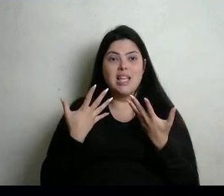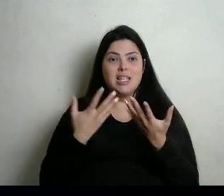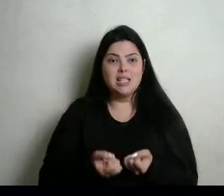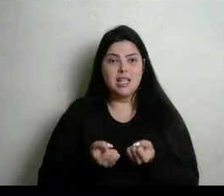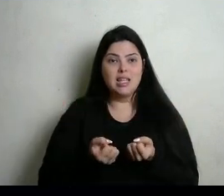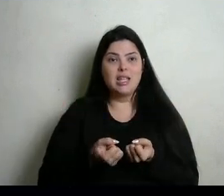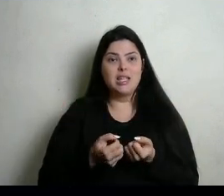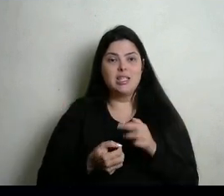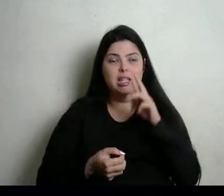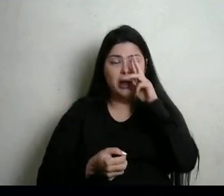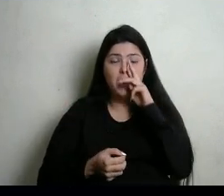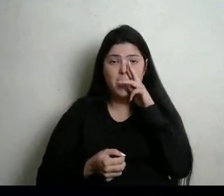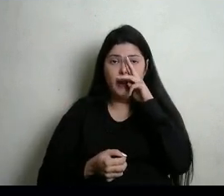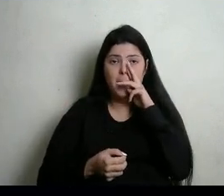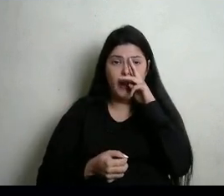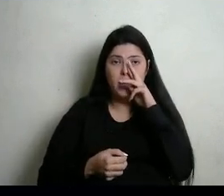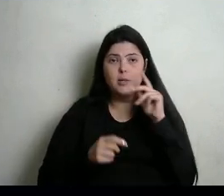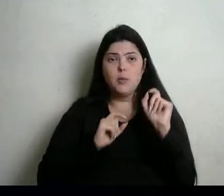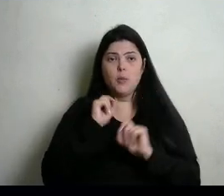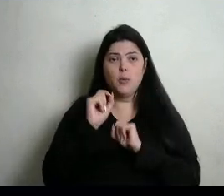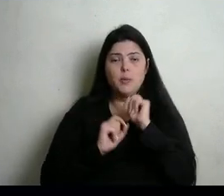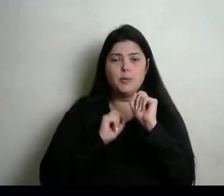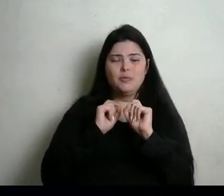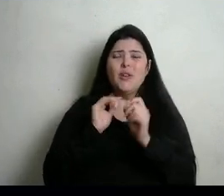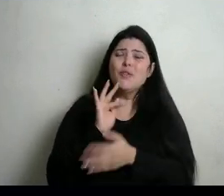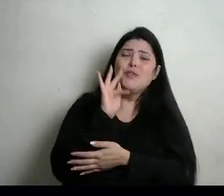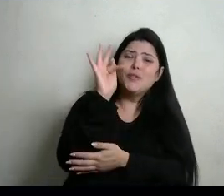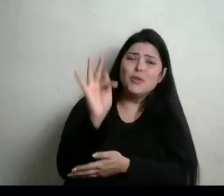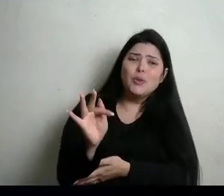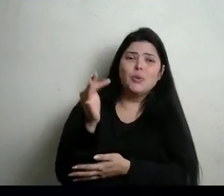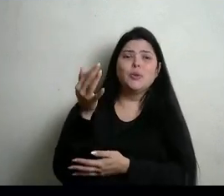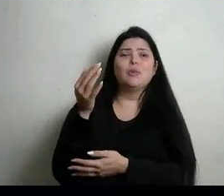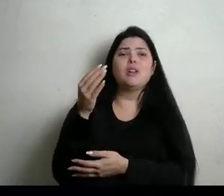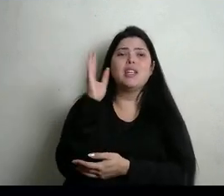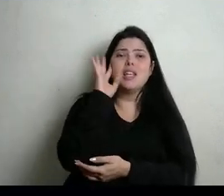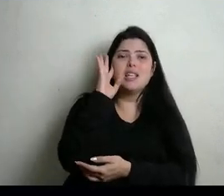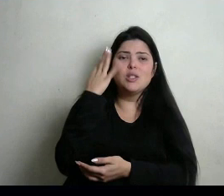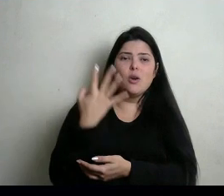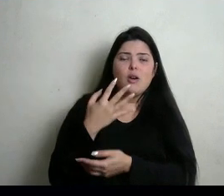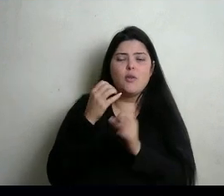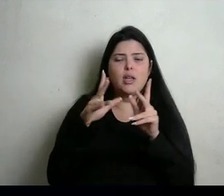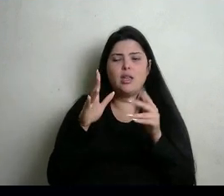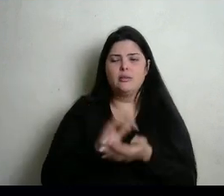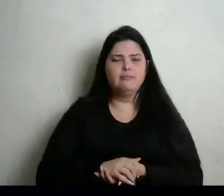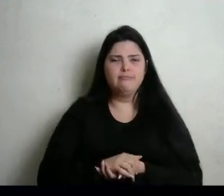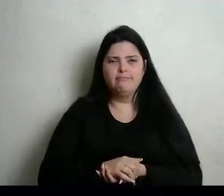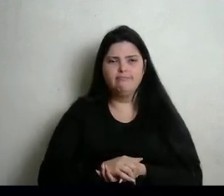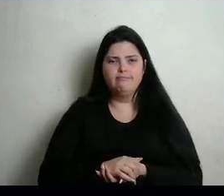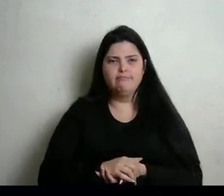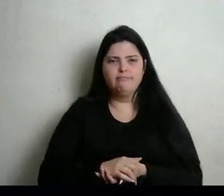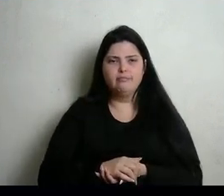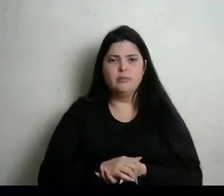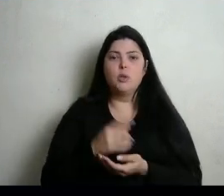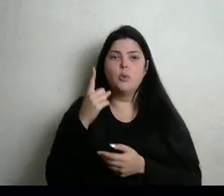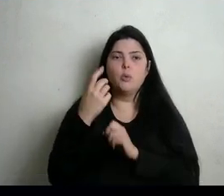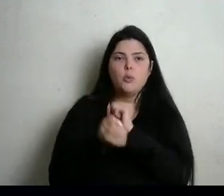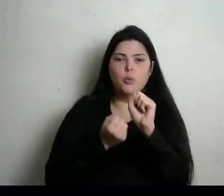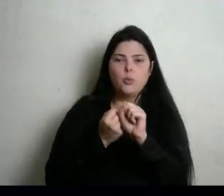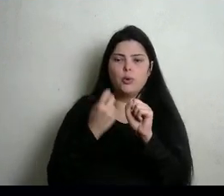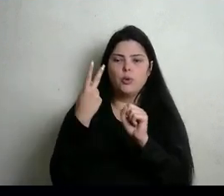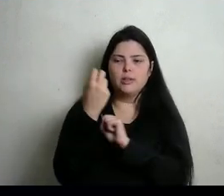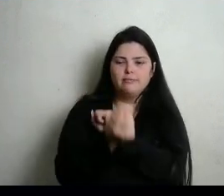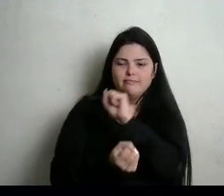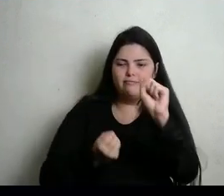técnica com aquela ideia de, não, lá no futuro a gente resolve, beleza, tá tudo certo. E isso passa um ano, dois, 3 anos e nunca